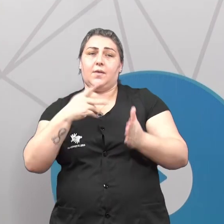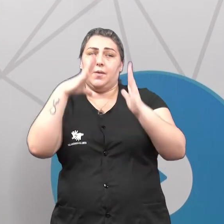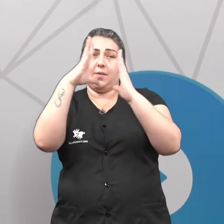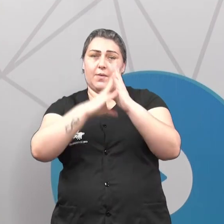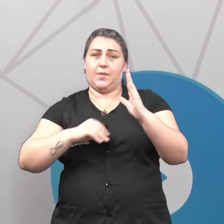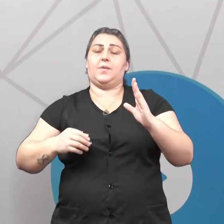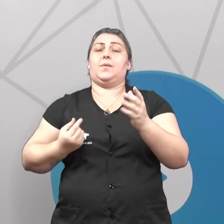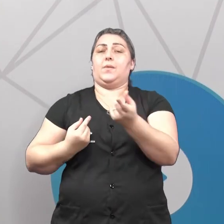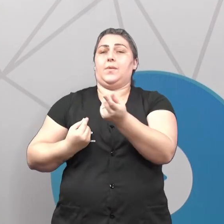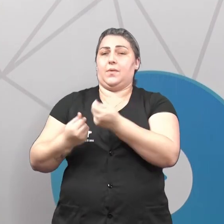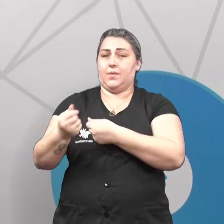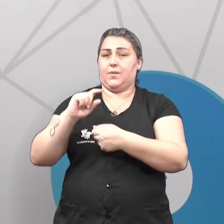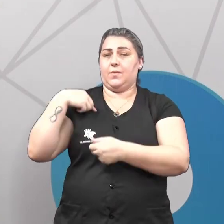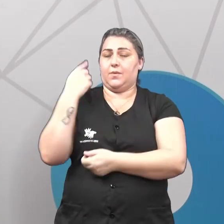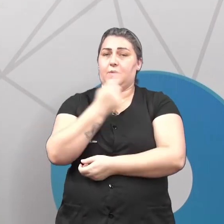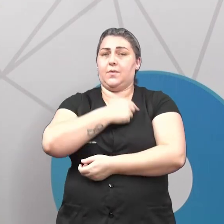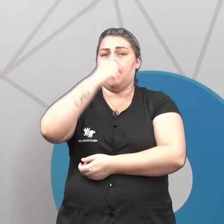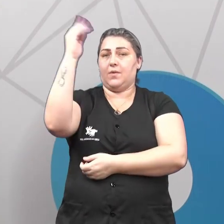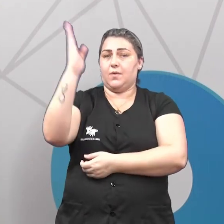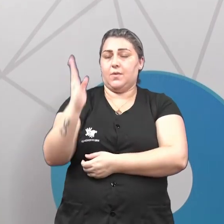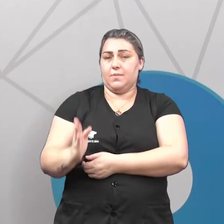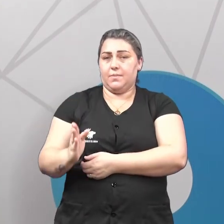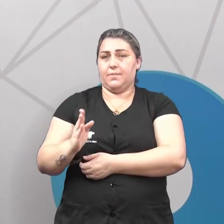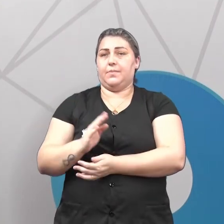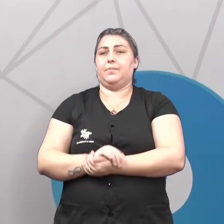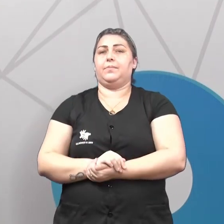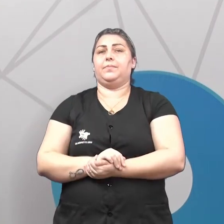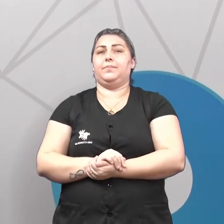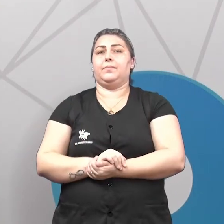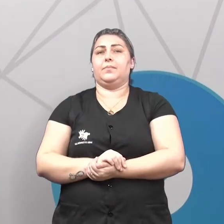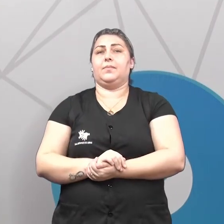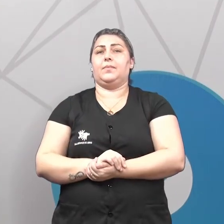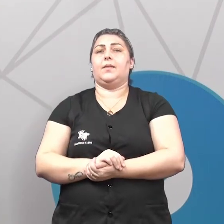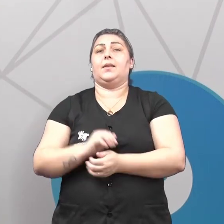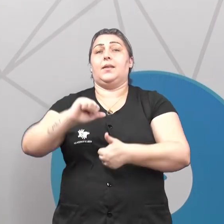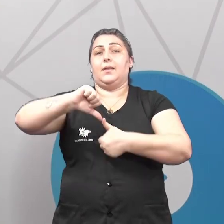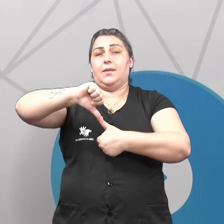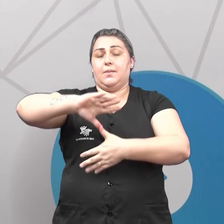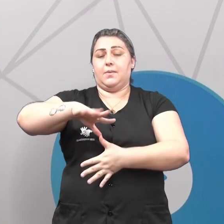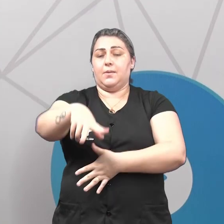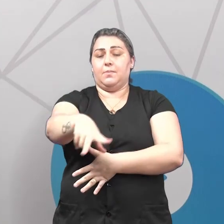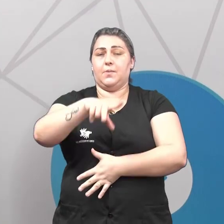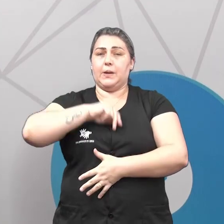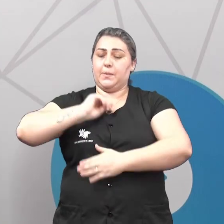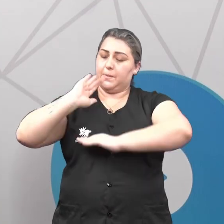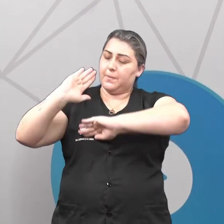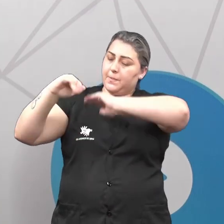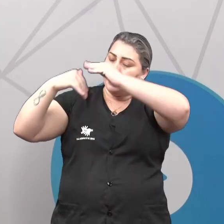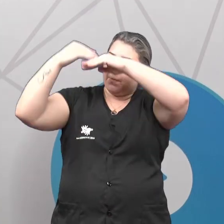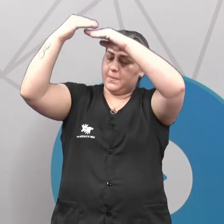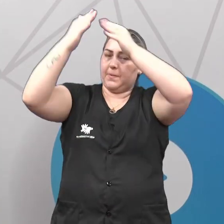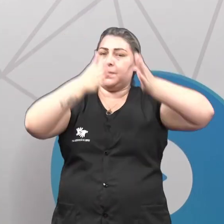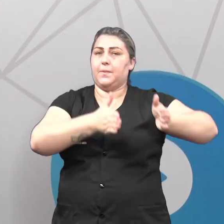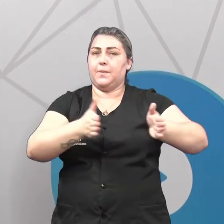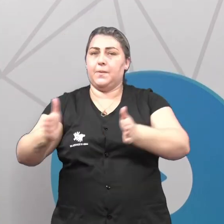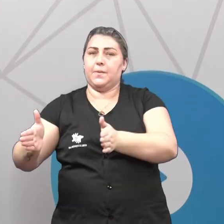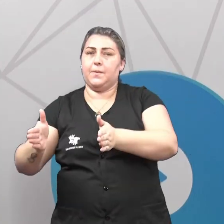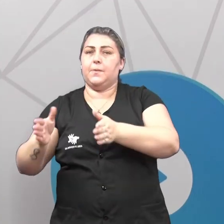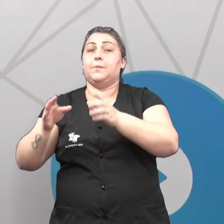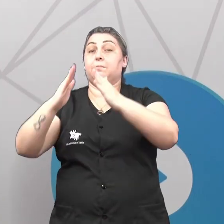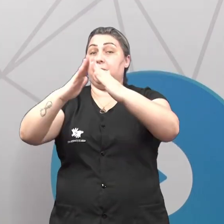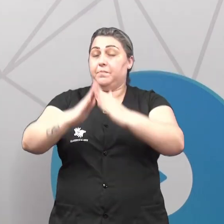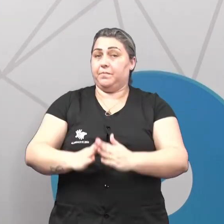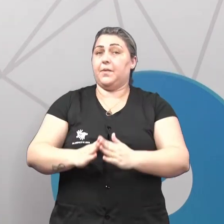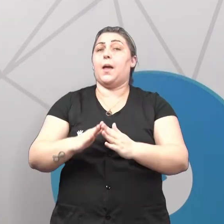modelo econômico do nosso Brasil, como que, né, essa América Portuguesa se desenvolveu no período colonial. Para